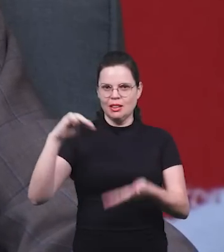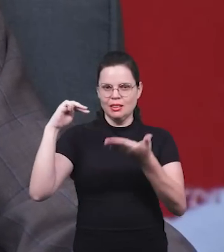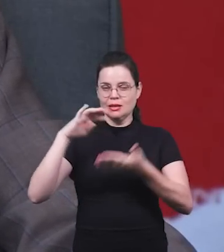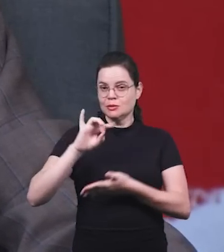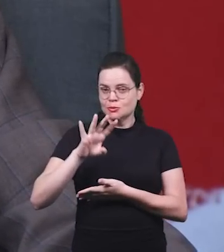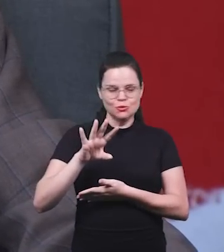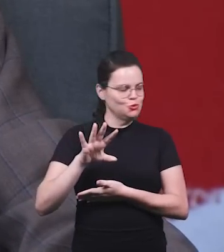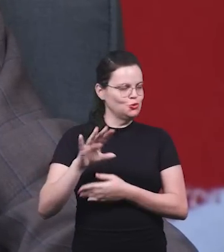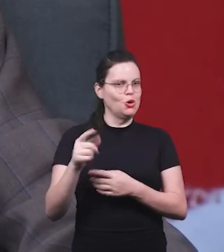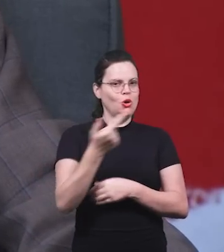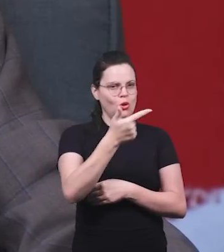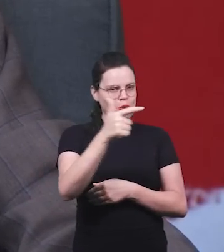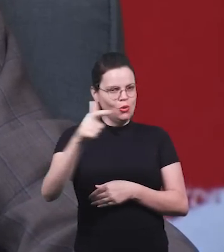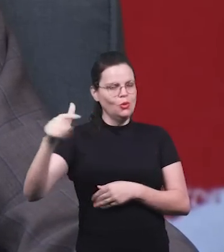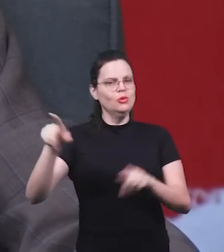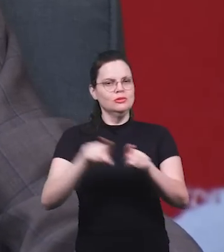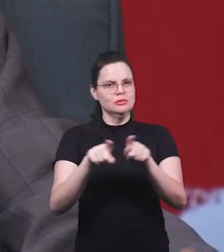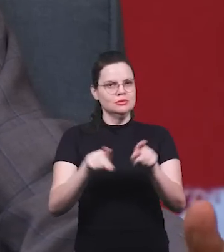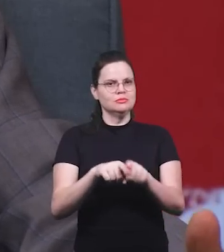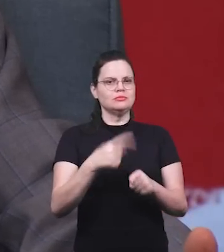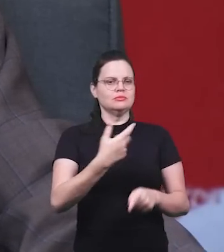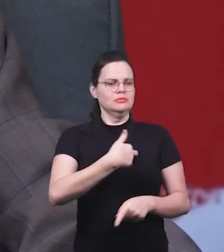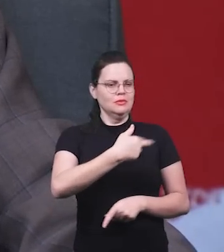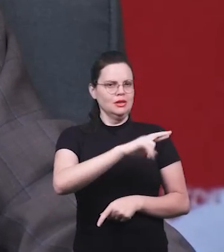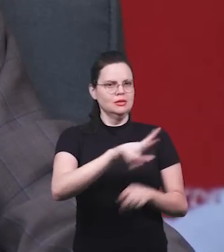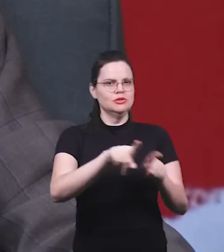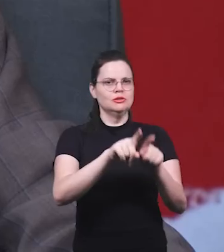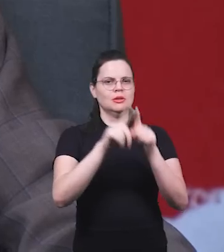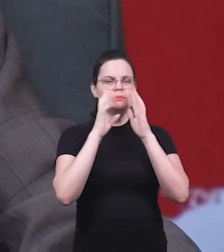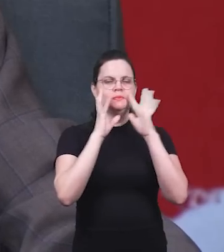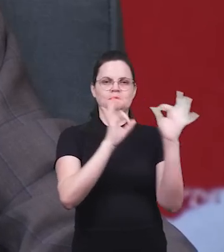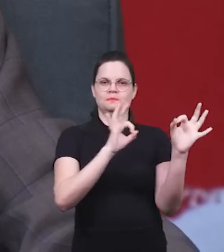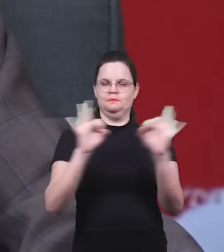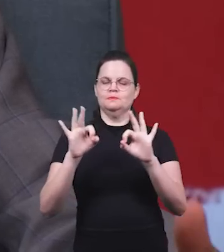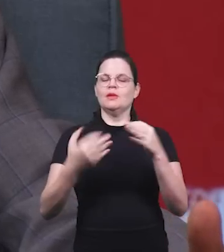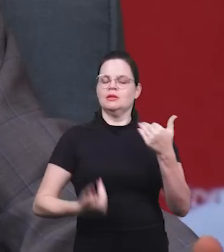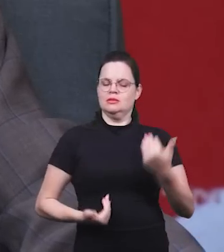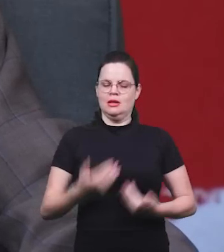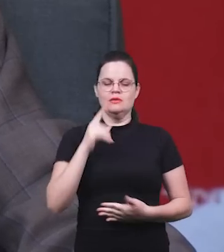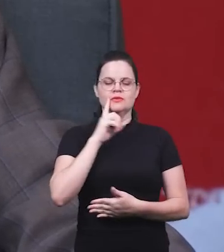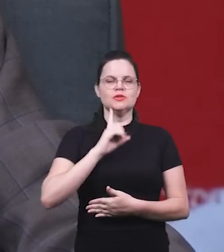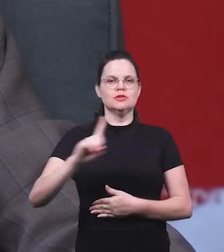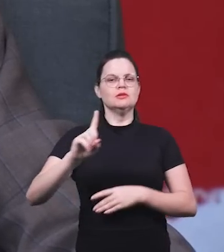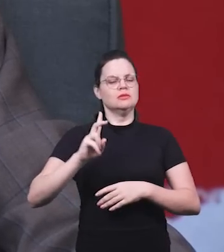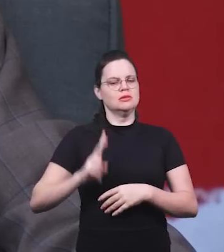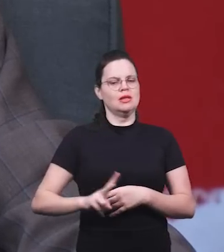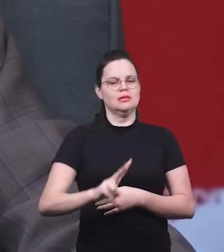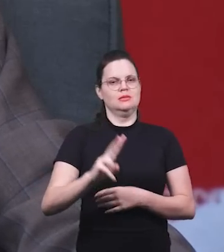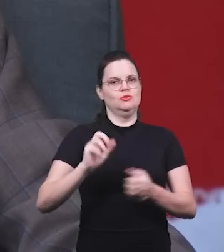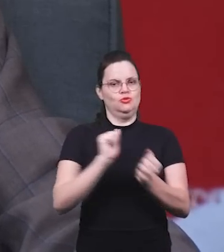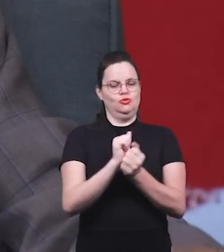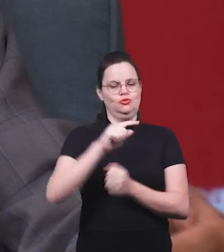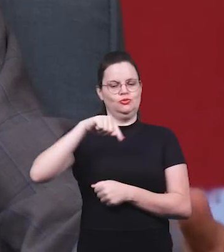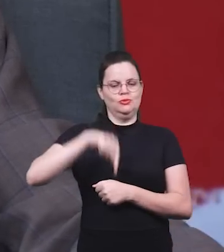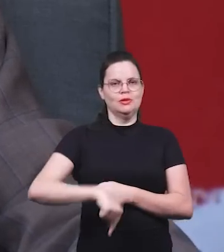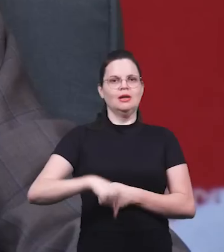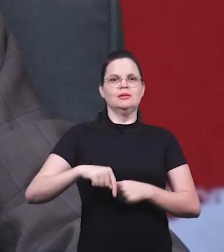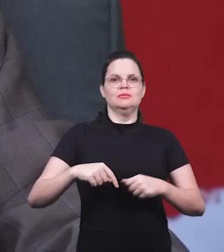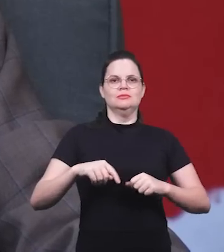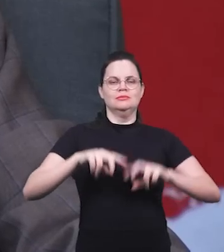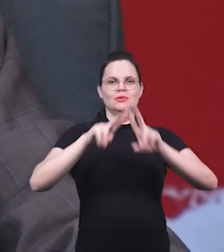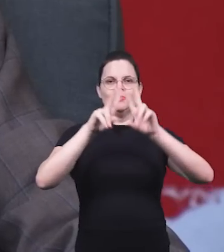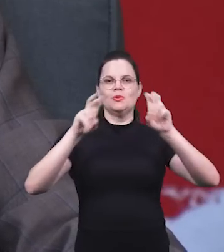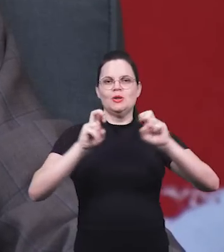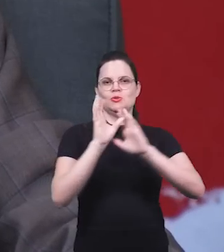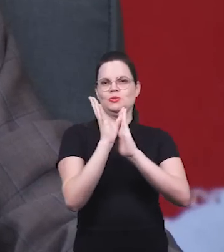Igreja Cristã Maranata, mas também irmãos de outras igrejas, servos de Deus que participam conosco desses